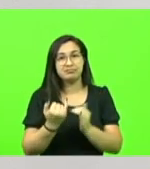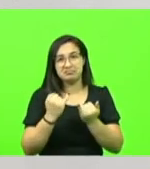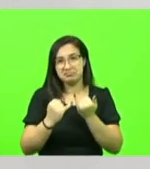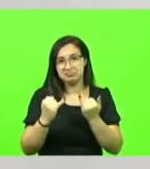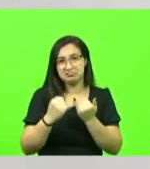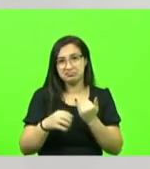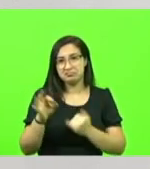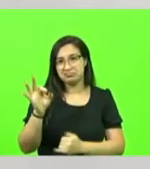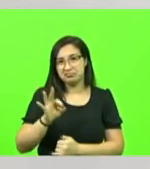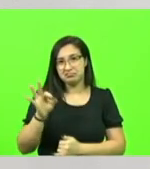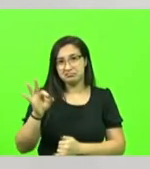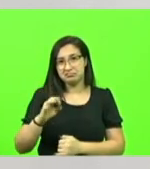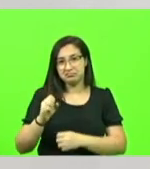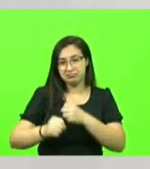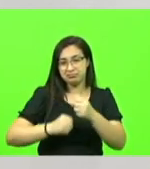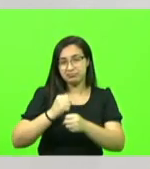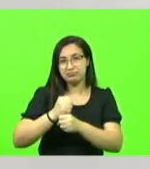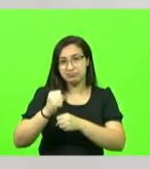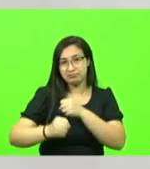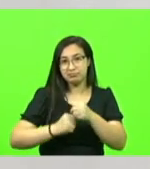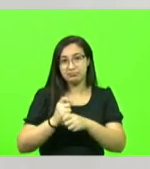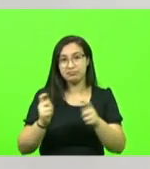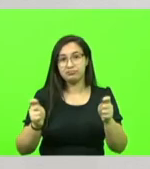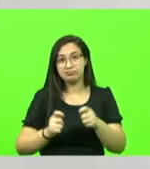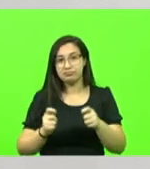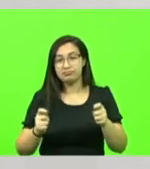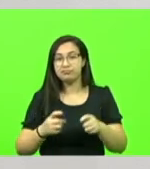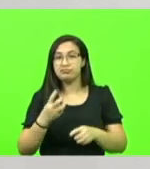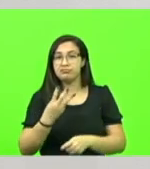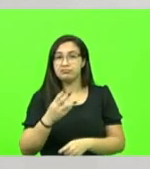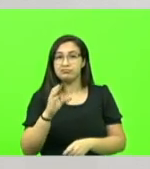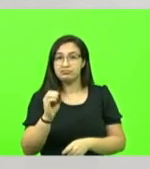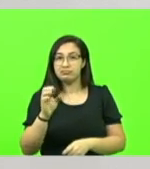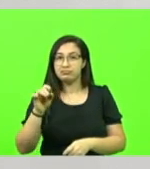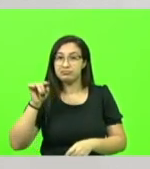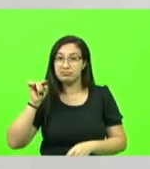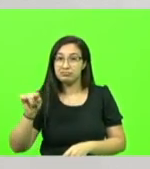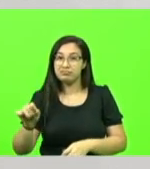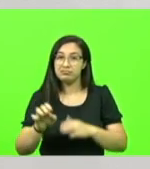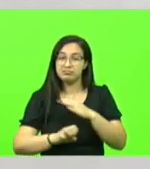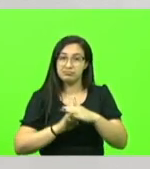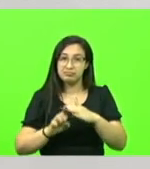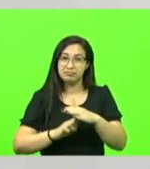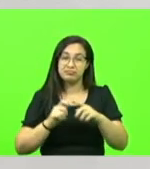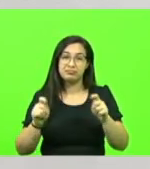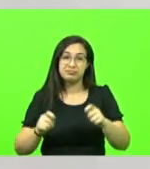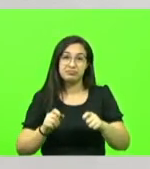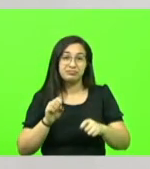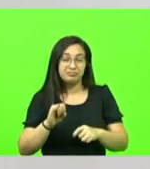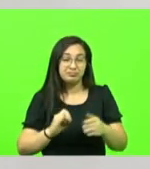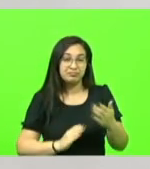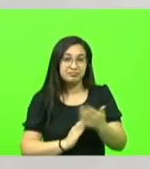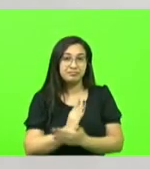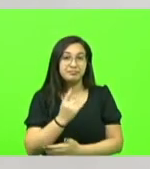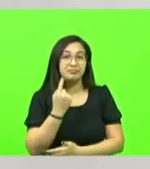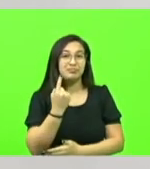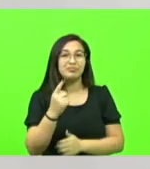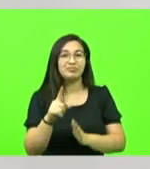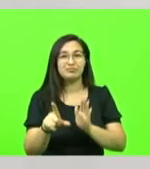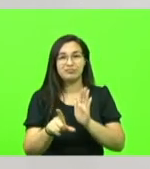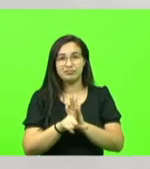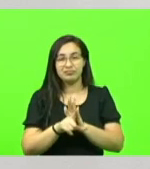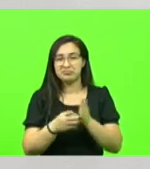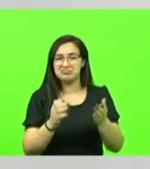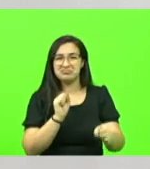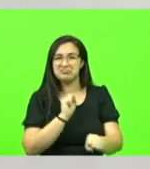sistema tributário. 300 mil empregos ao ano seriam criados, aprovando uma lei que está congelada, que não